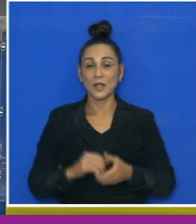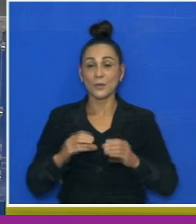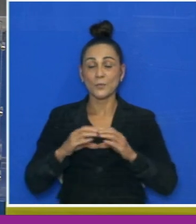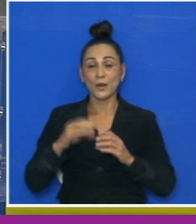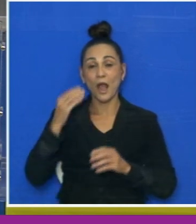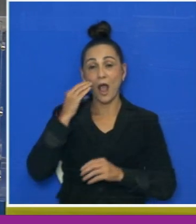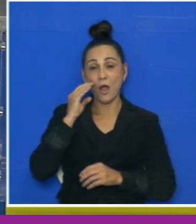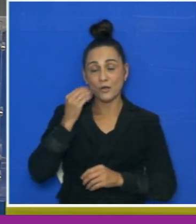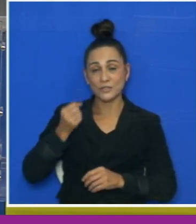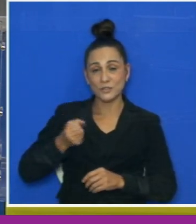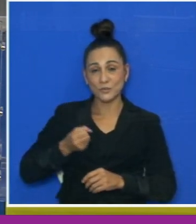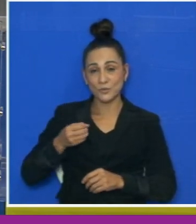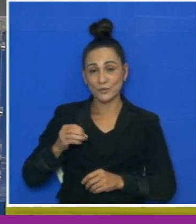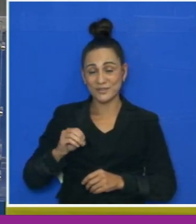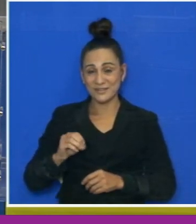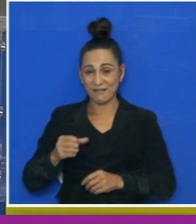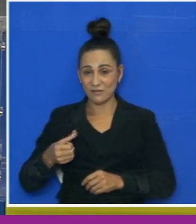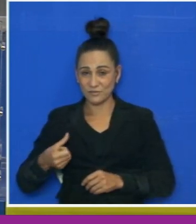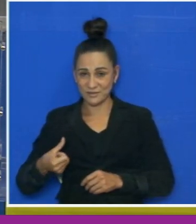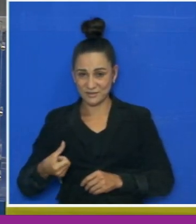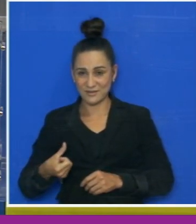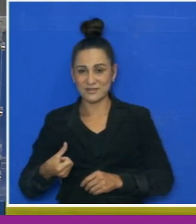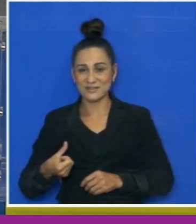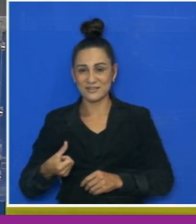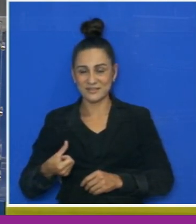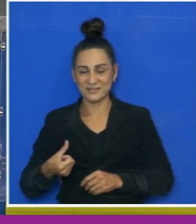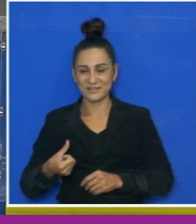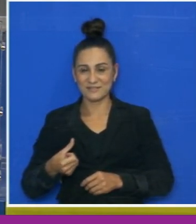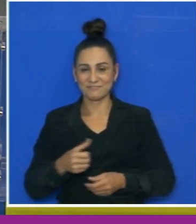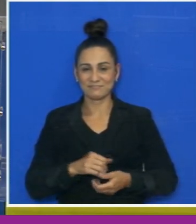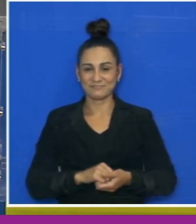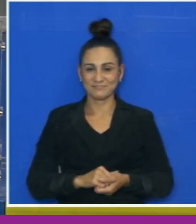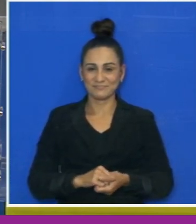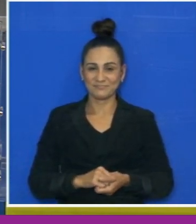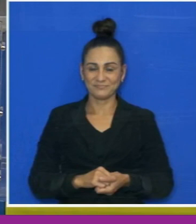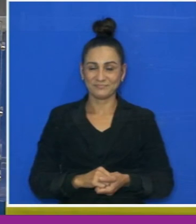Bola rosa número 06, com sinal indicativo na sua base.